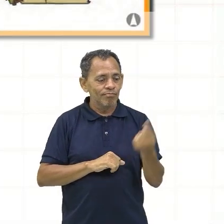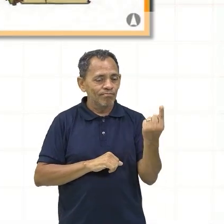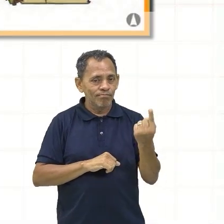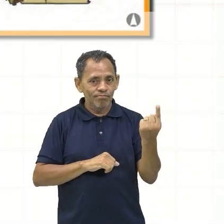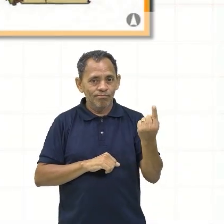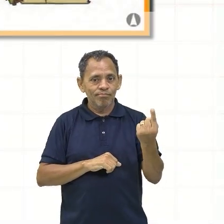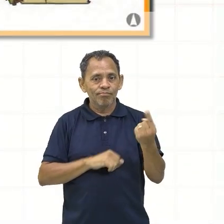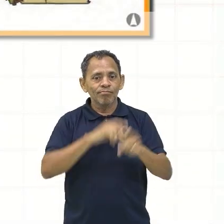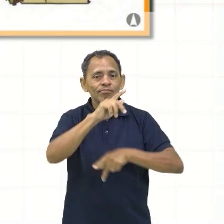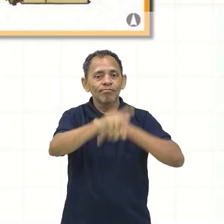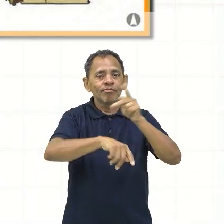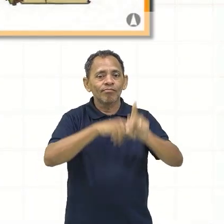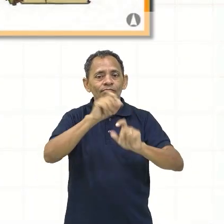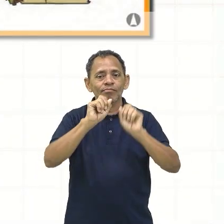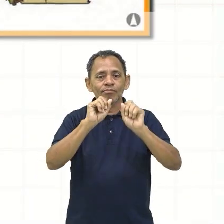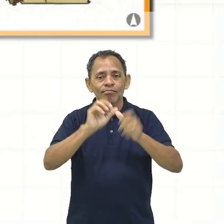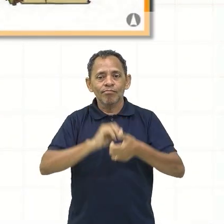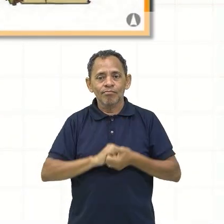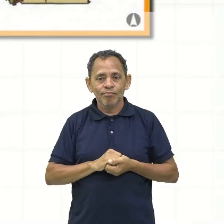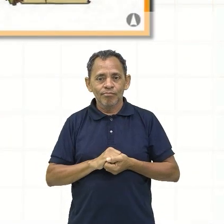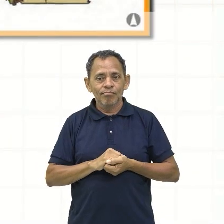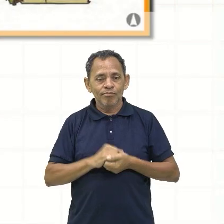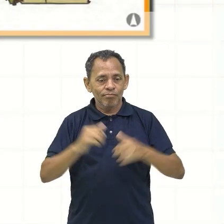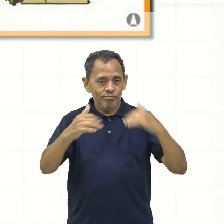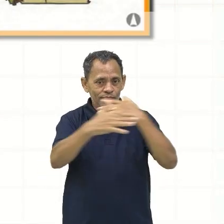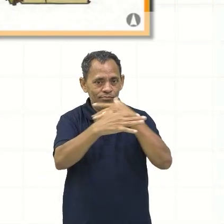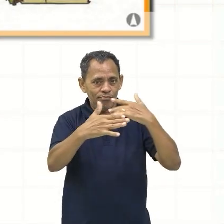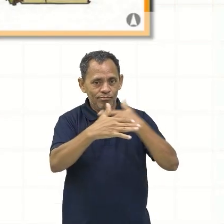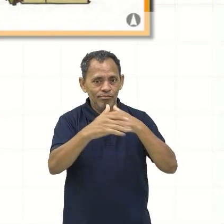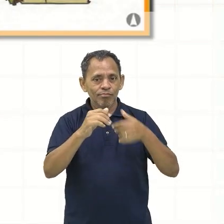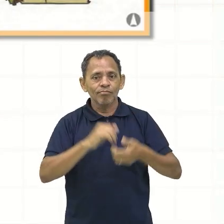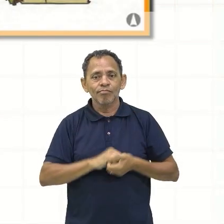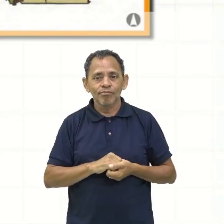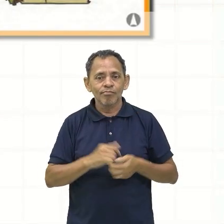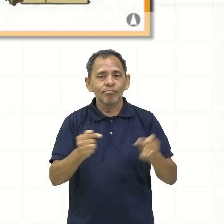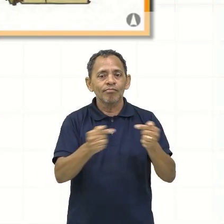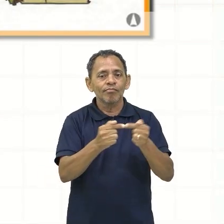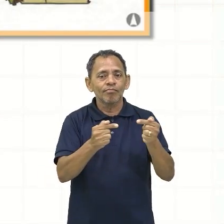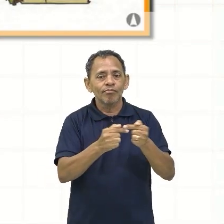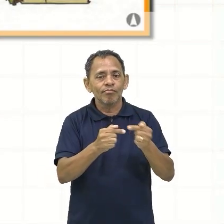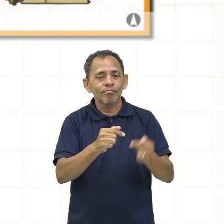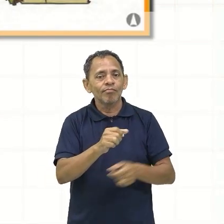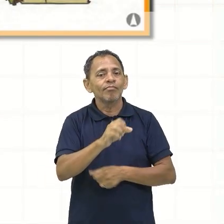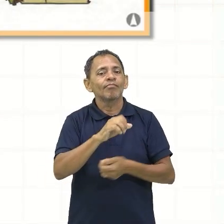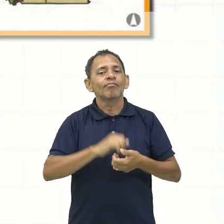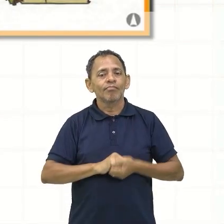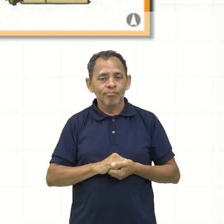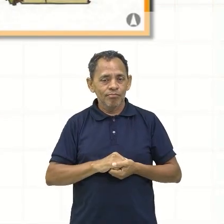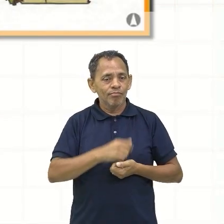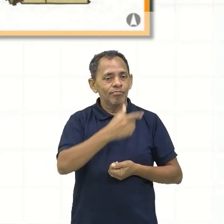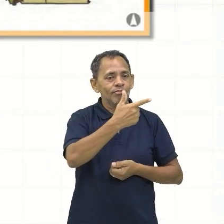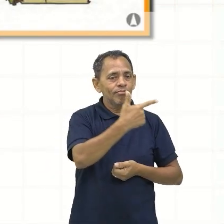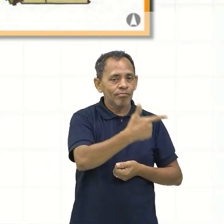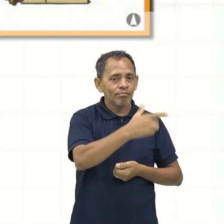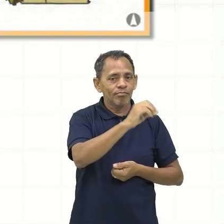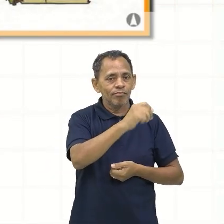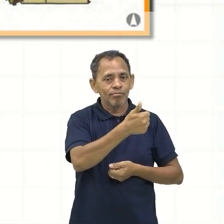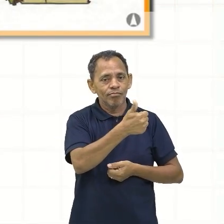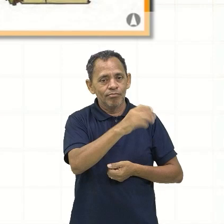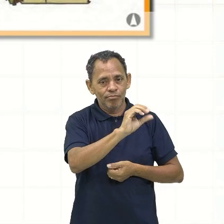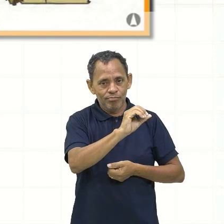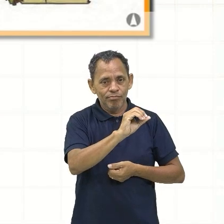a população urbana de Manaus, de acordo com o censo de 2010